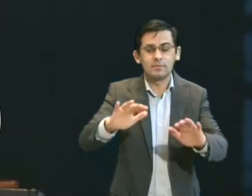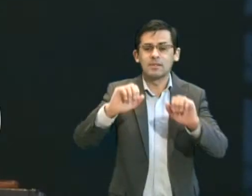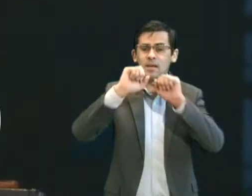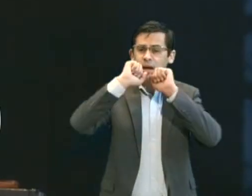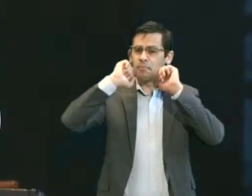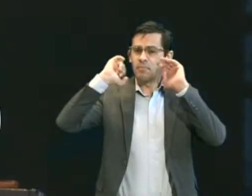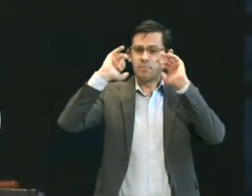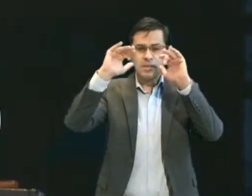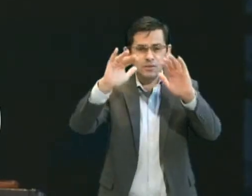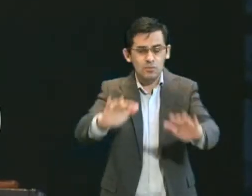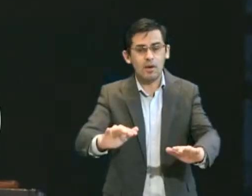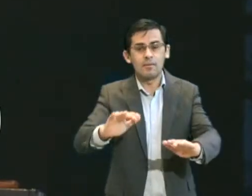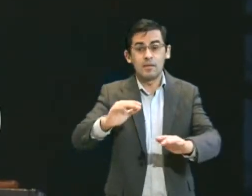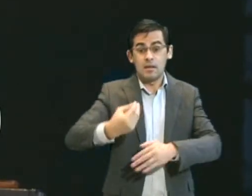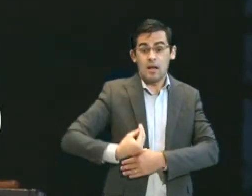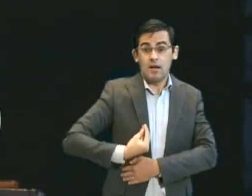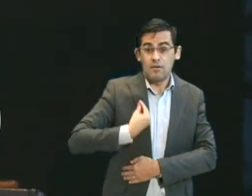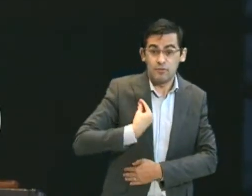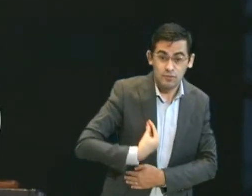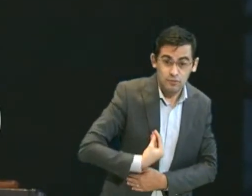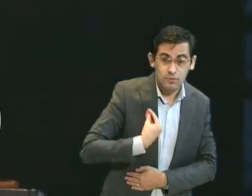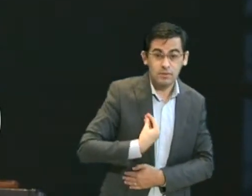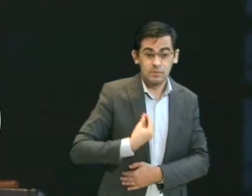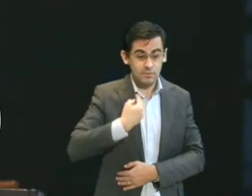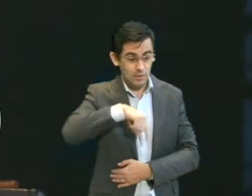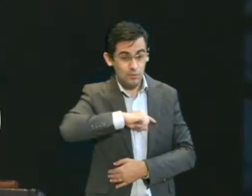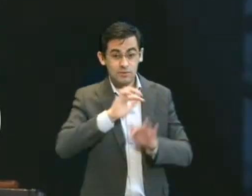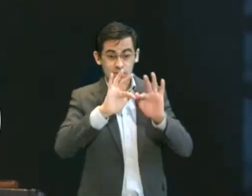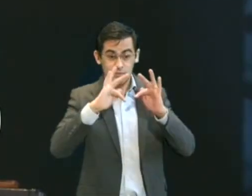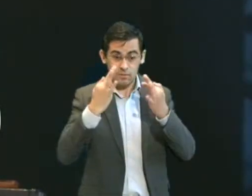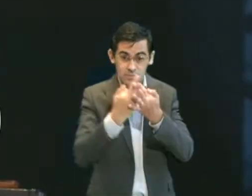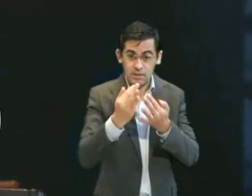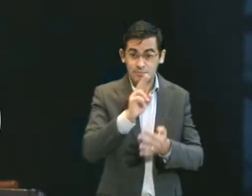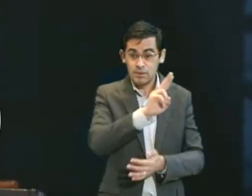bênção sobre os nossos em nome de Jesus.